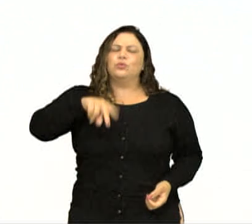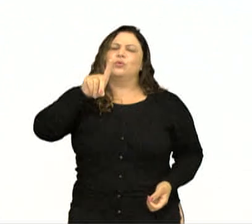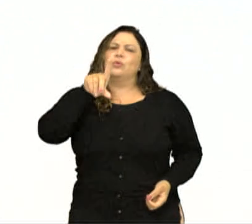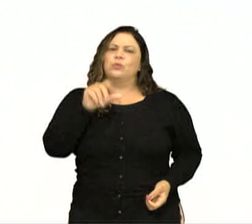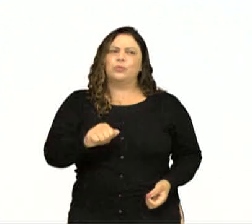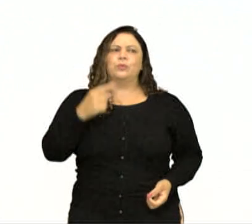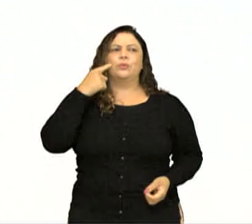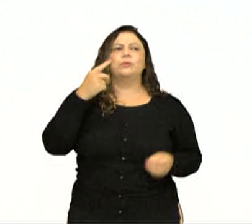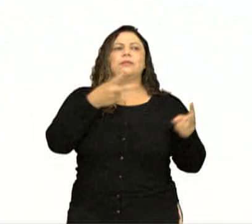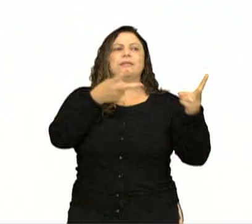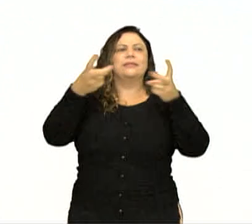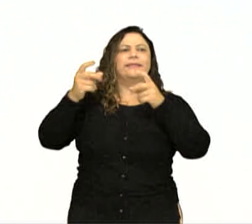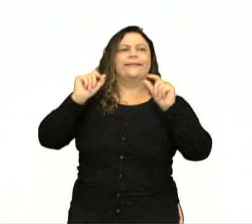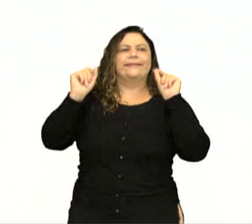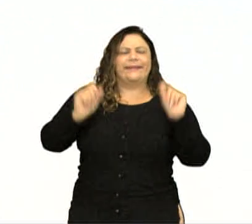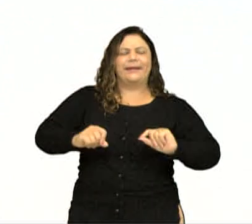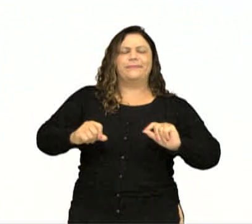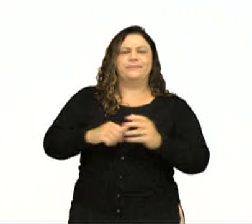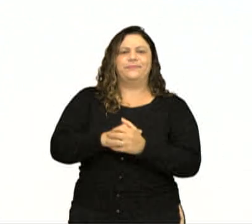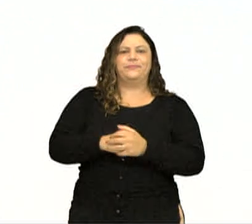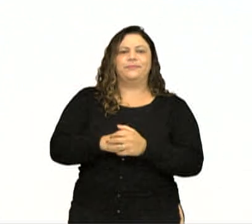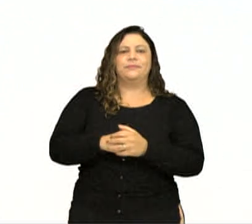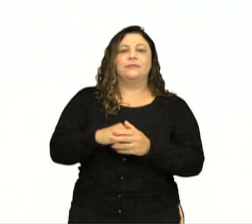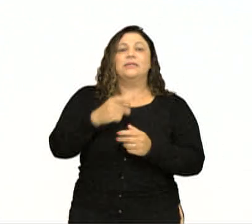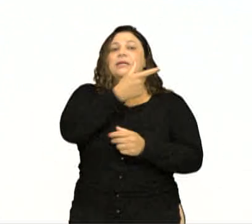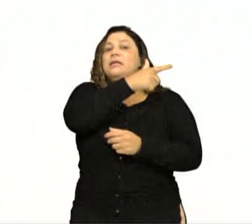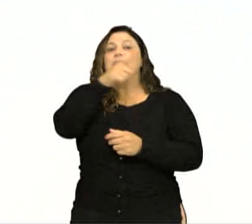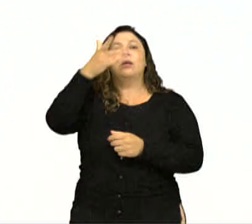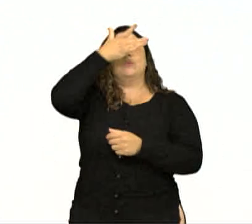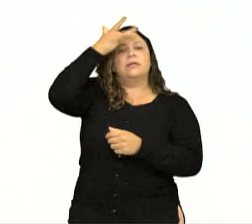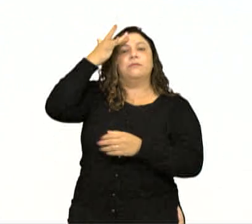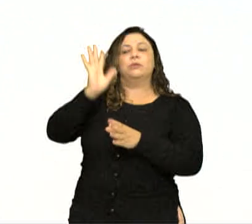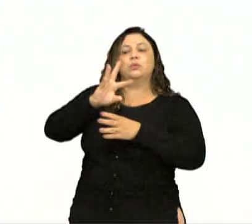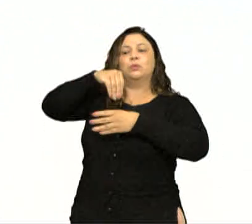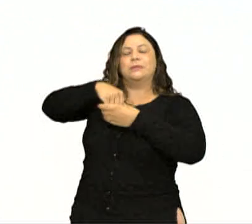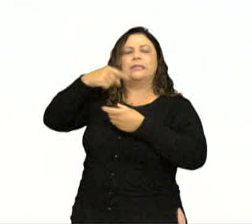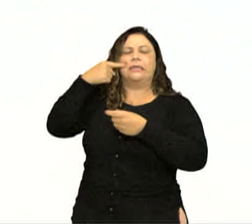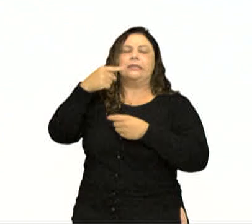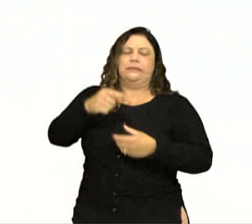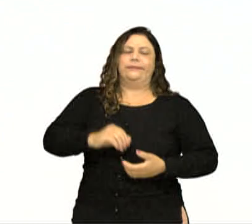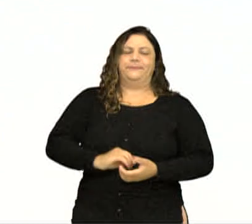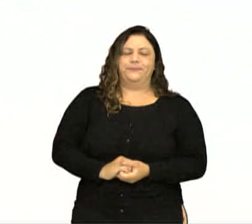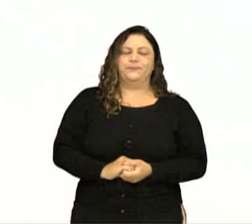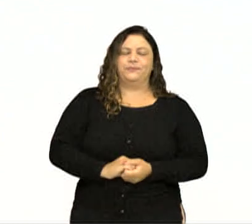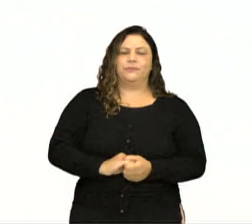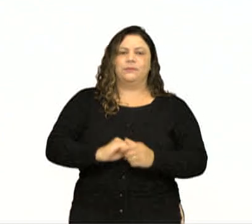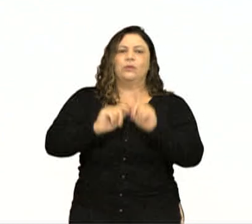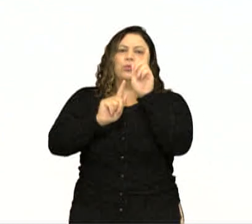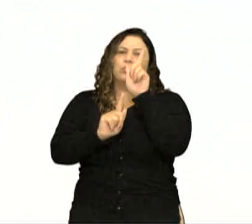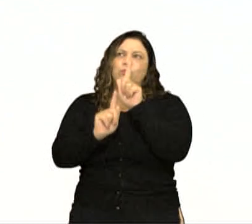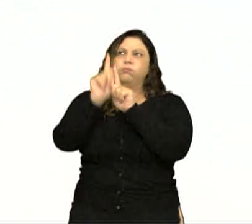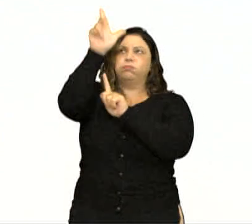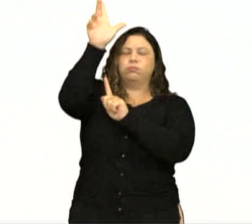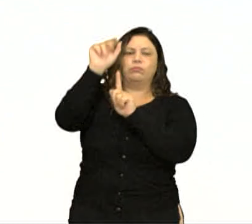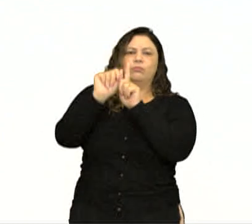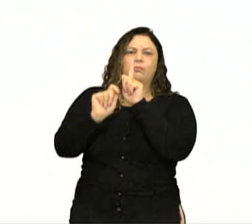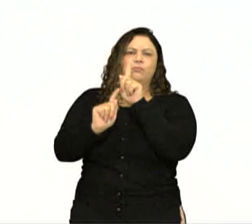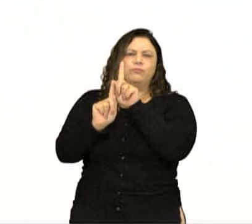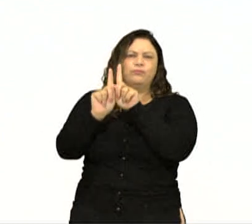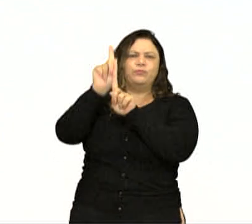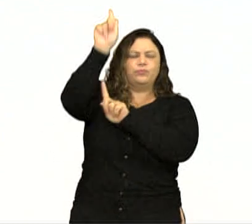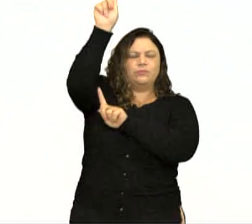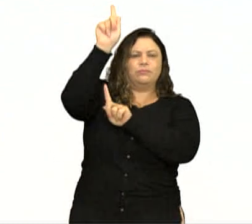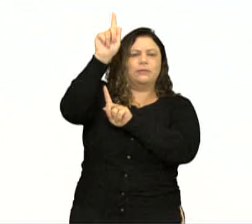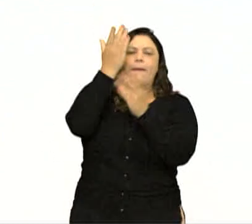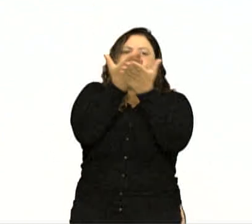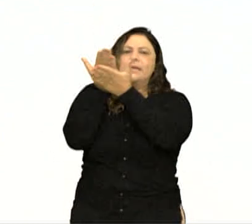missão, a sonda é uma missão não tripulada, tá? Pessoal, uma sonda espacial. Ela é lançada pela NASA para estudar